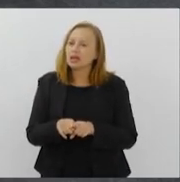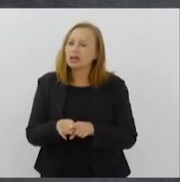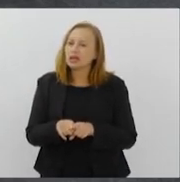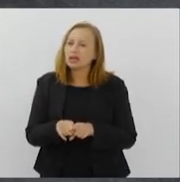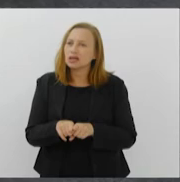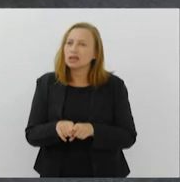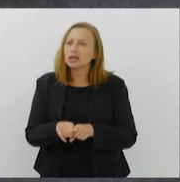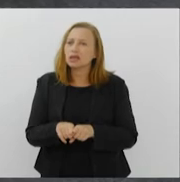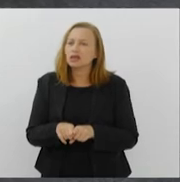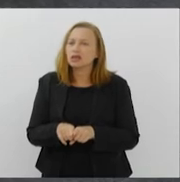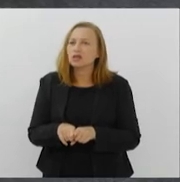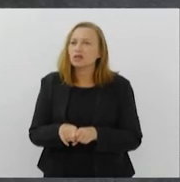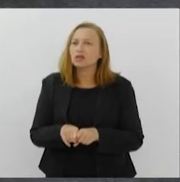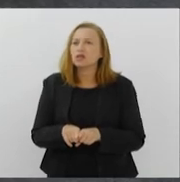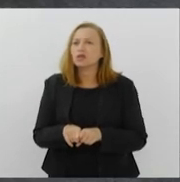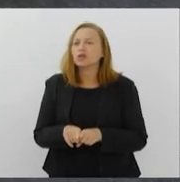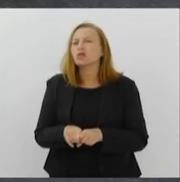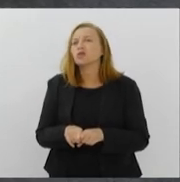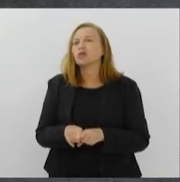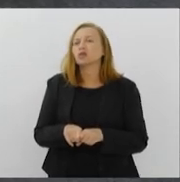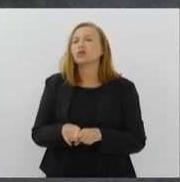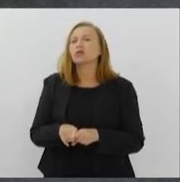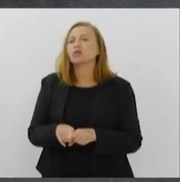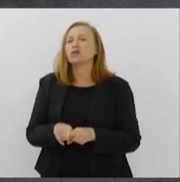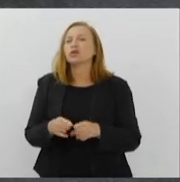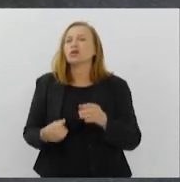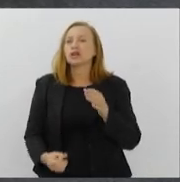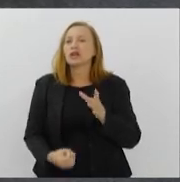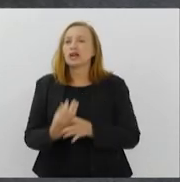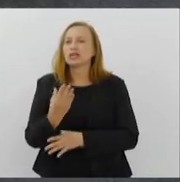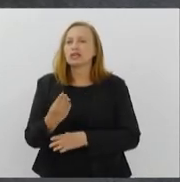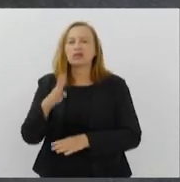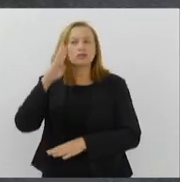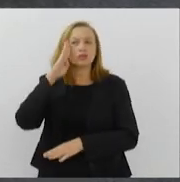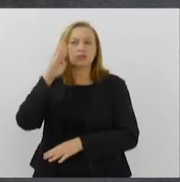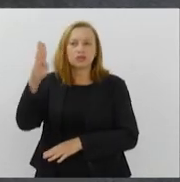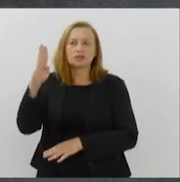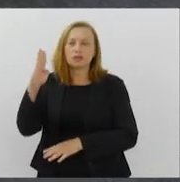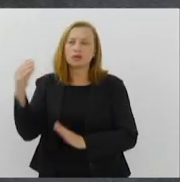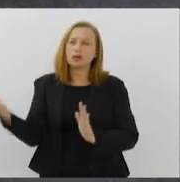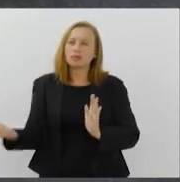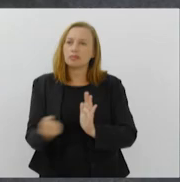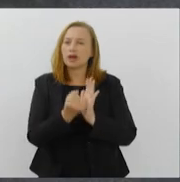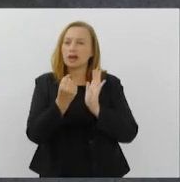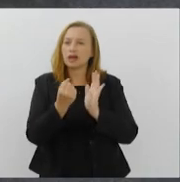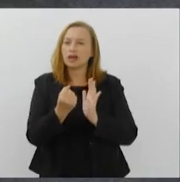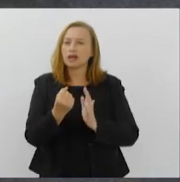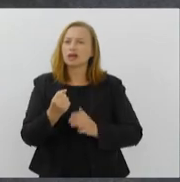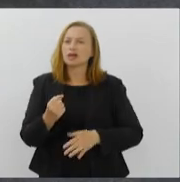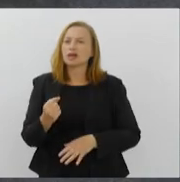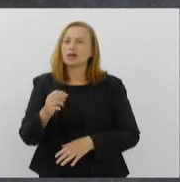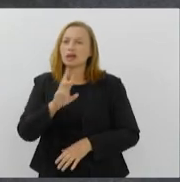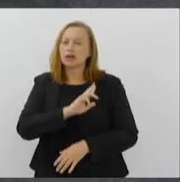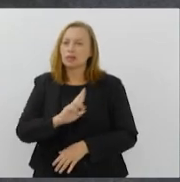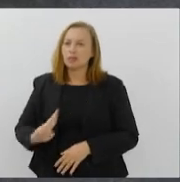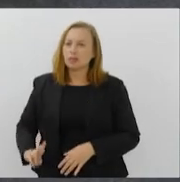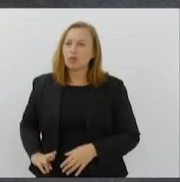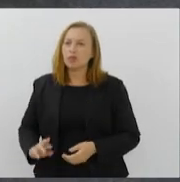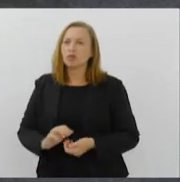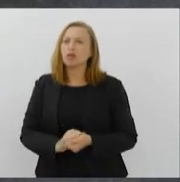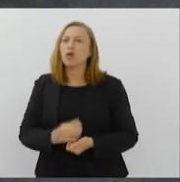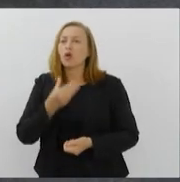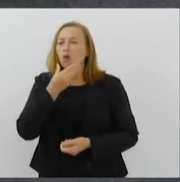de constituição de privilégios que marcam o estabelecimento da nova república, que é o caso do Homem que